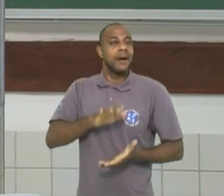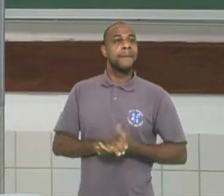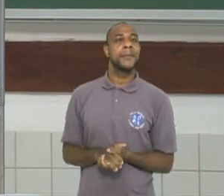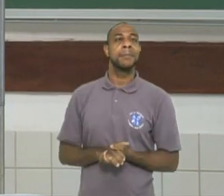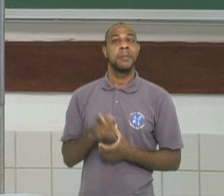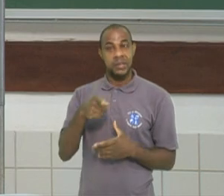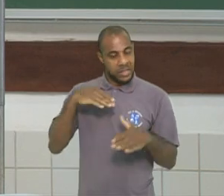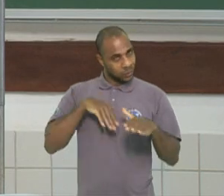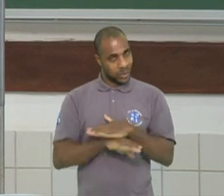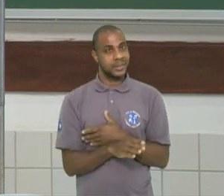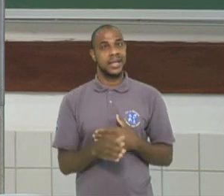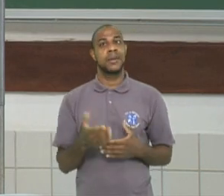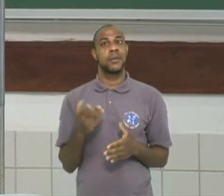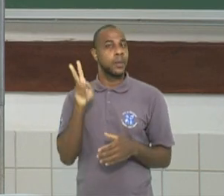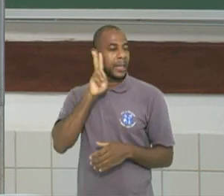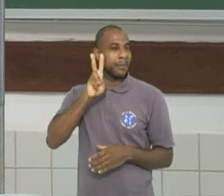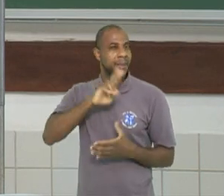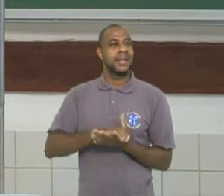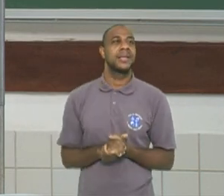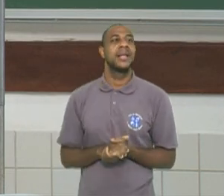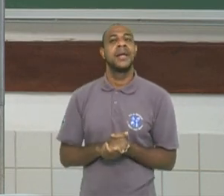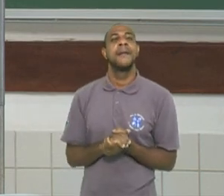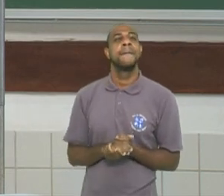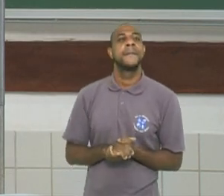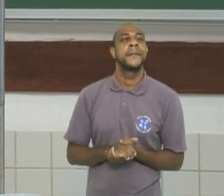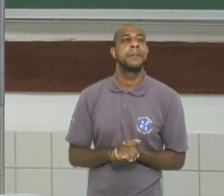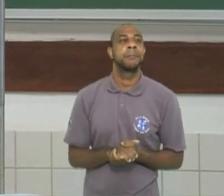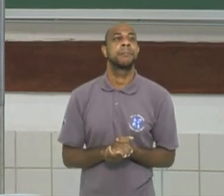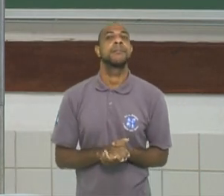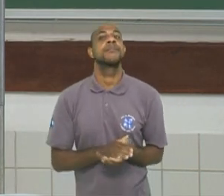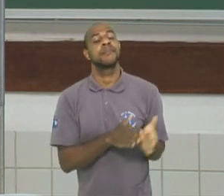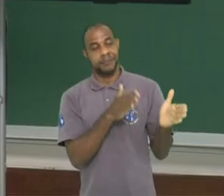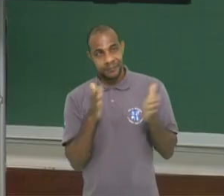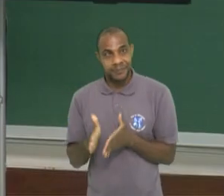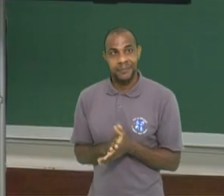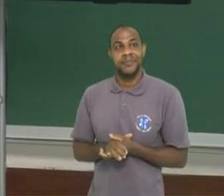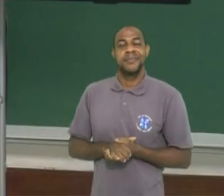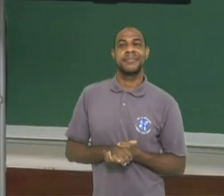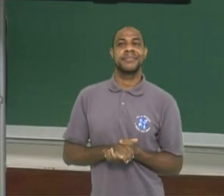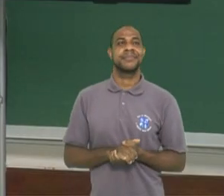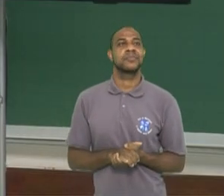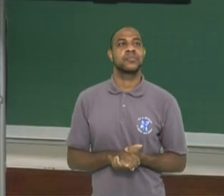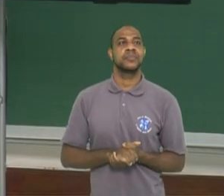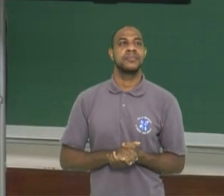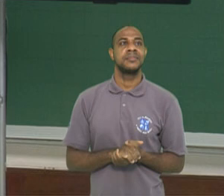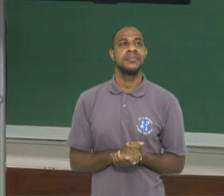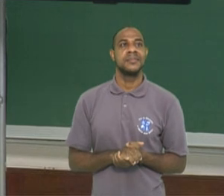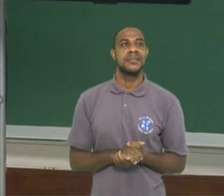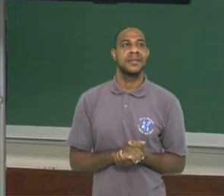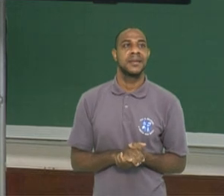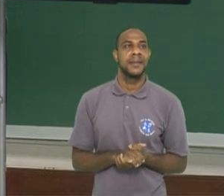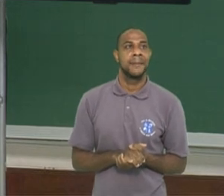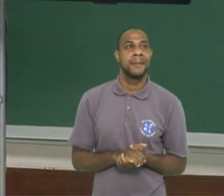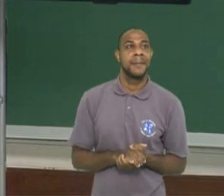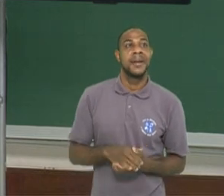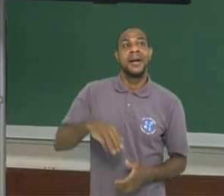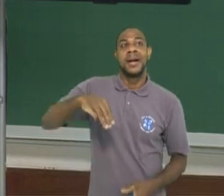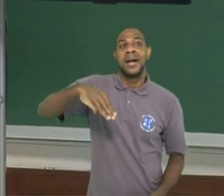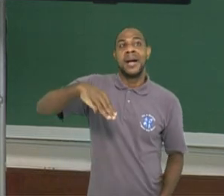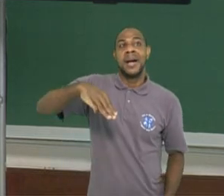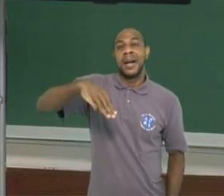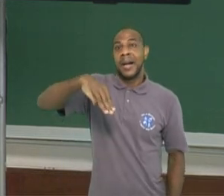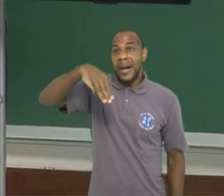legal de você guardar inclusive Como Lembrança é bem legal né gente vamos lá vamos ver mais se nós temos mais tipos Olha só